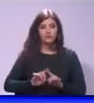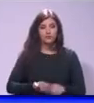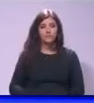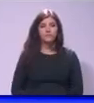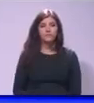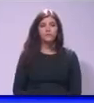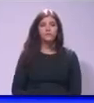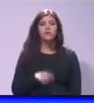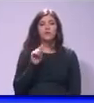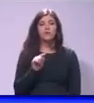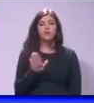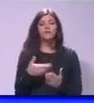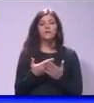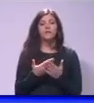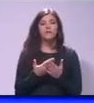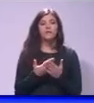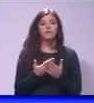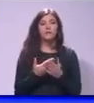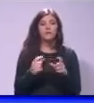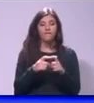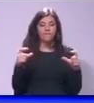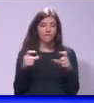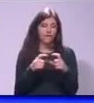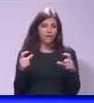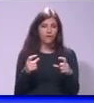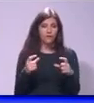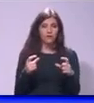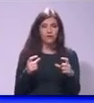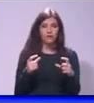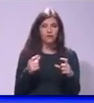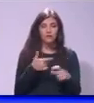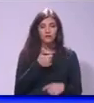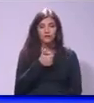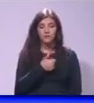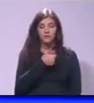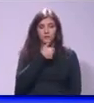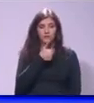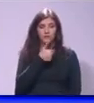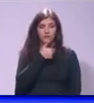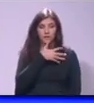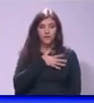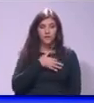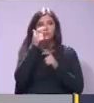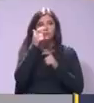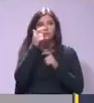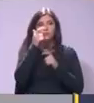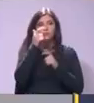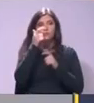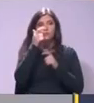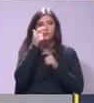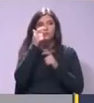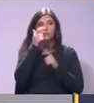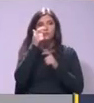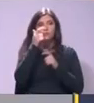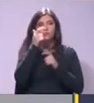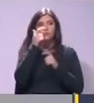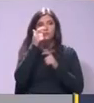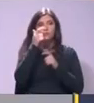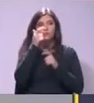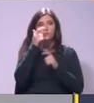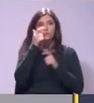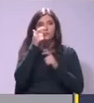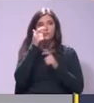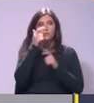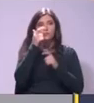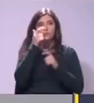e foram oferecidos vôos ou falsos como preferir também final nós vamos ver vamos ver se a voz de quem fosse onde